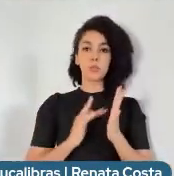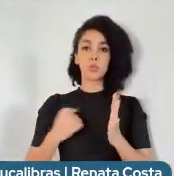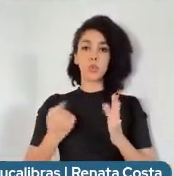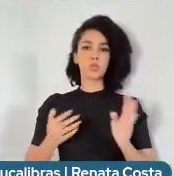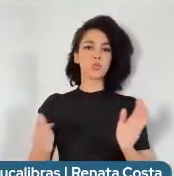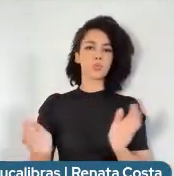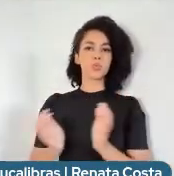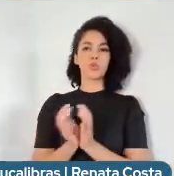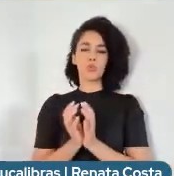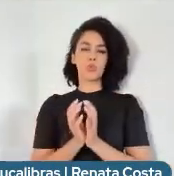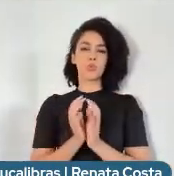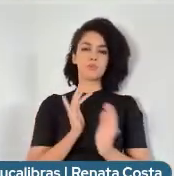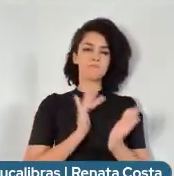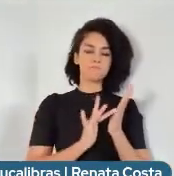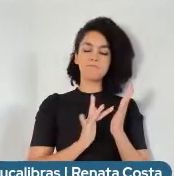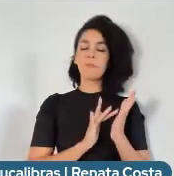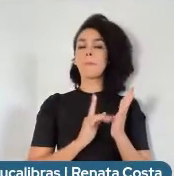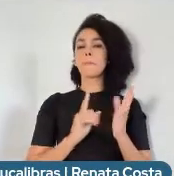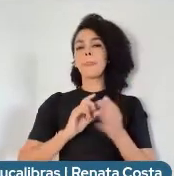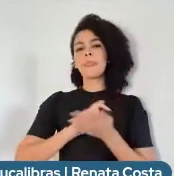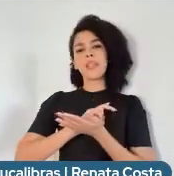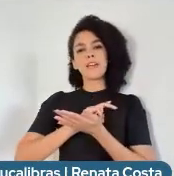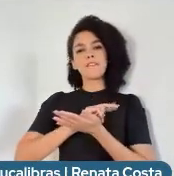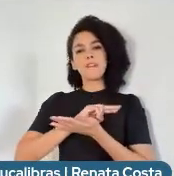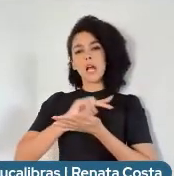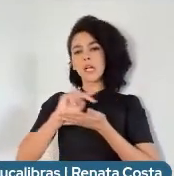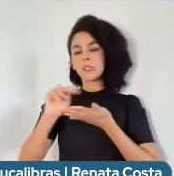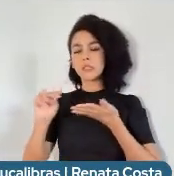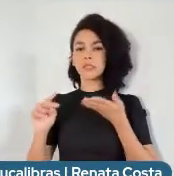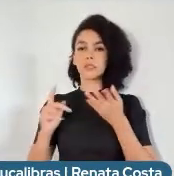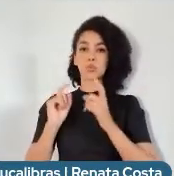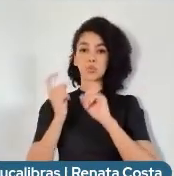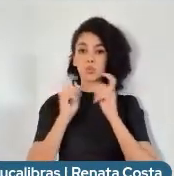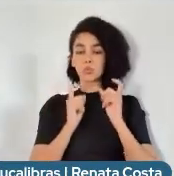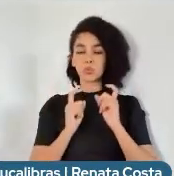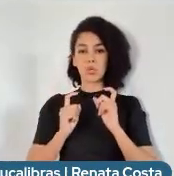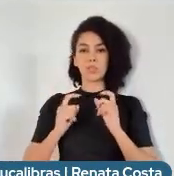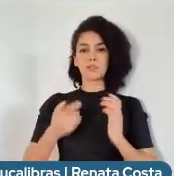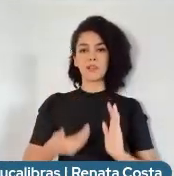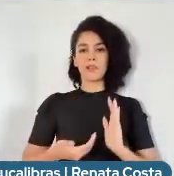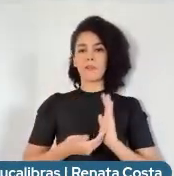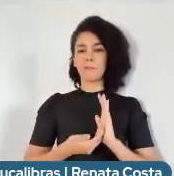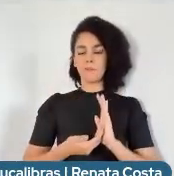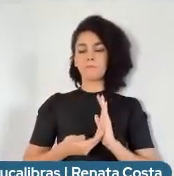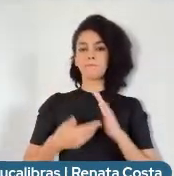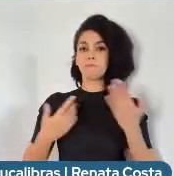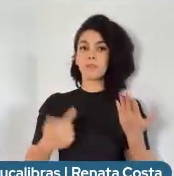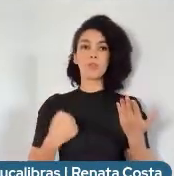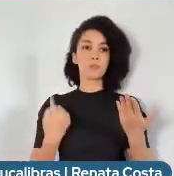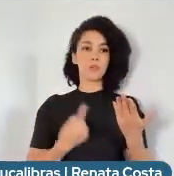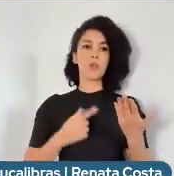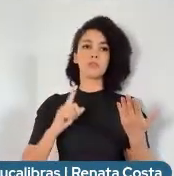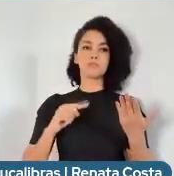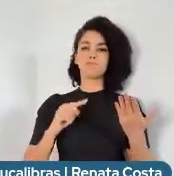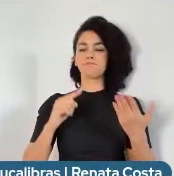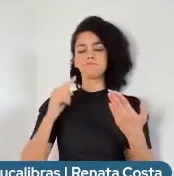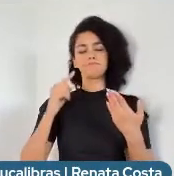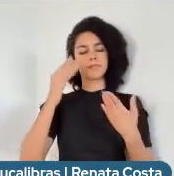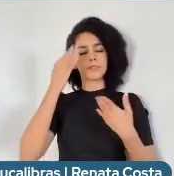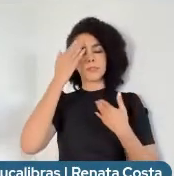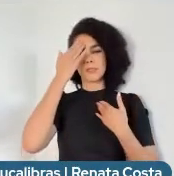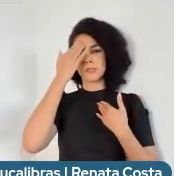Frente Digital, em várias discussões na Câmara dos Deputados. E a gente é muito grato ao